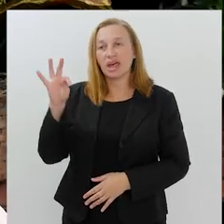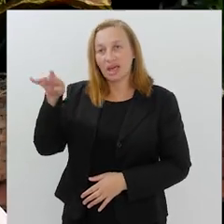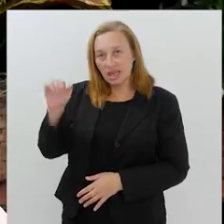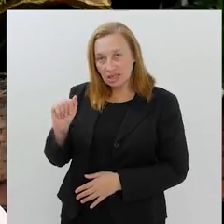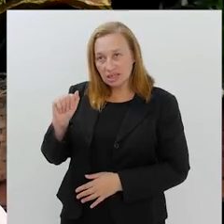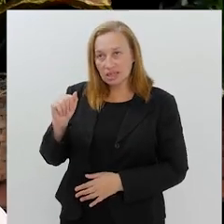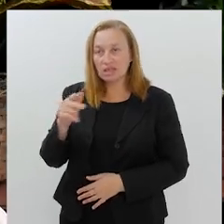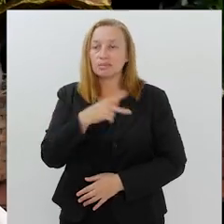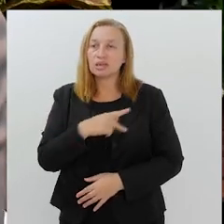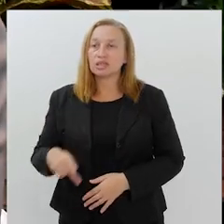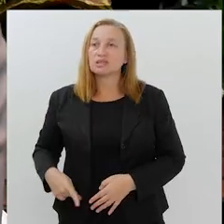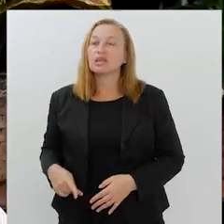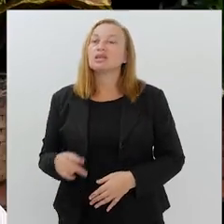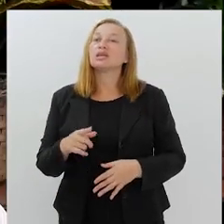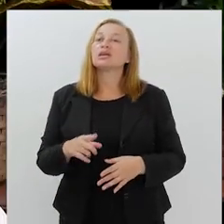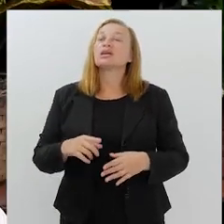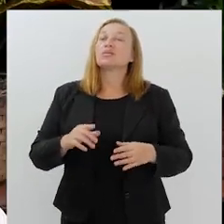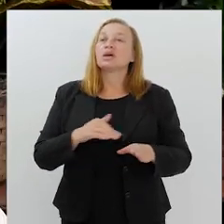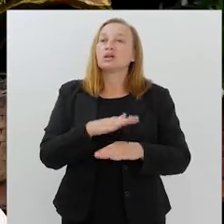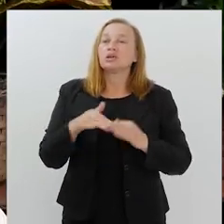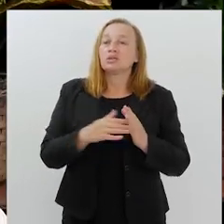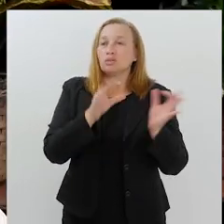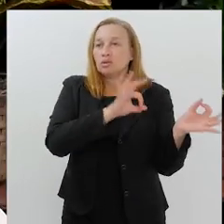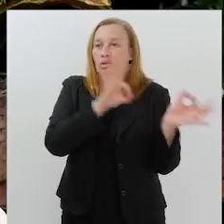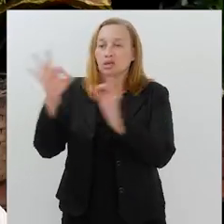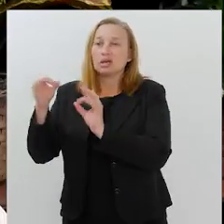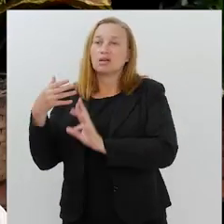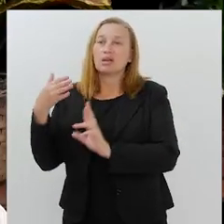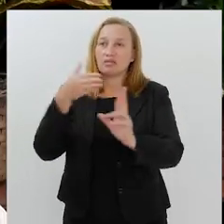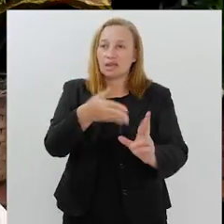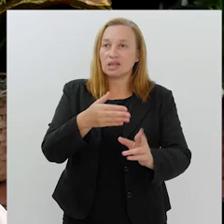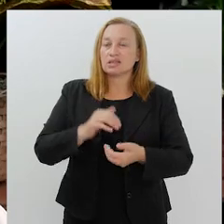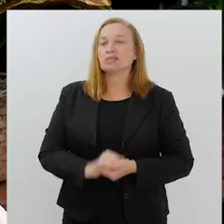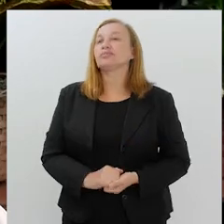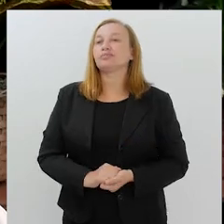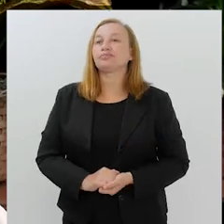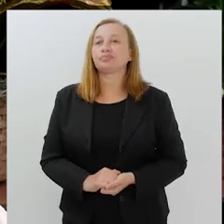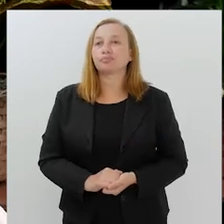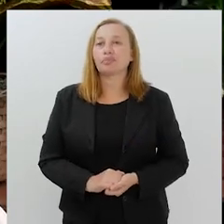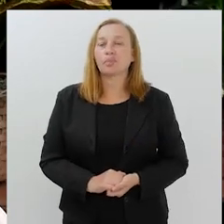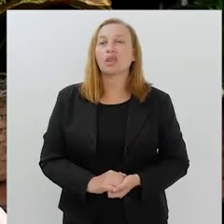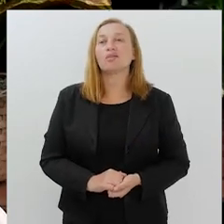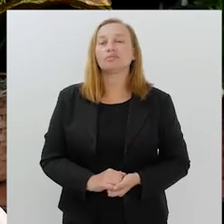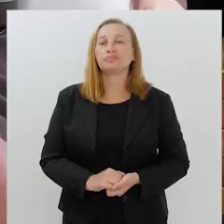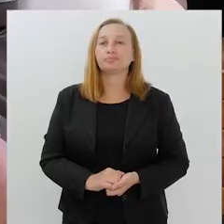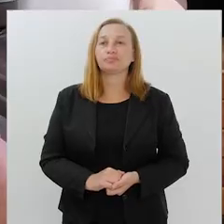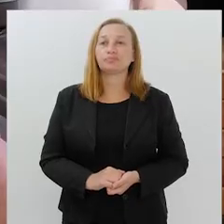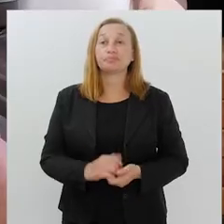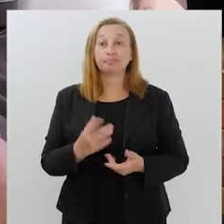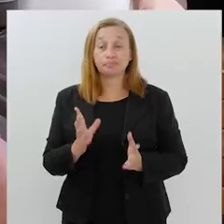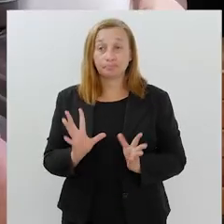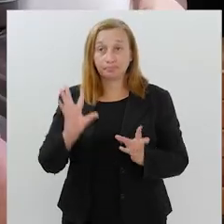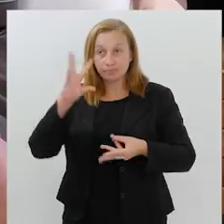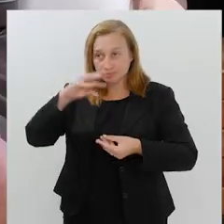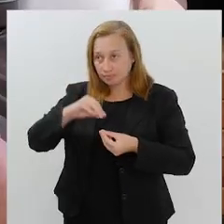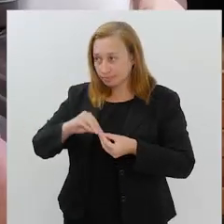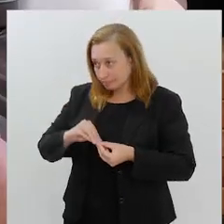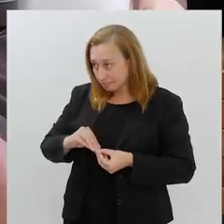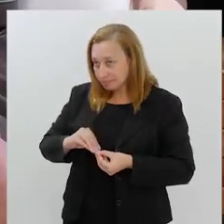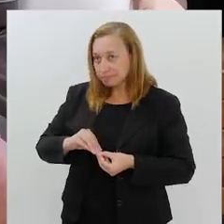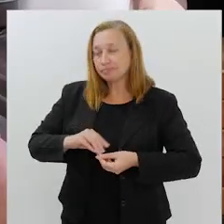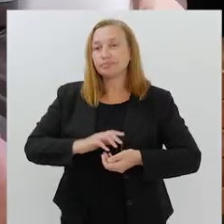própria Rita presidindo ela para poder aqui os nossos telespectadores terem uma referência de denúncia Também Veja Nicodemos pra gente